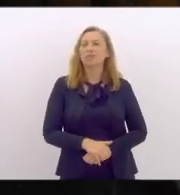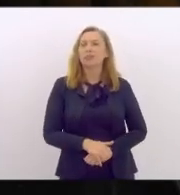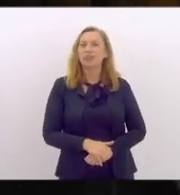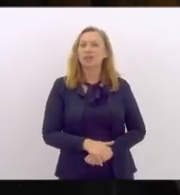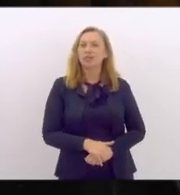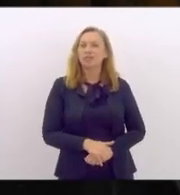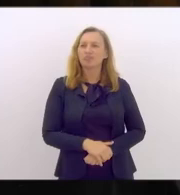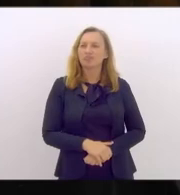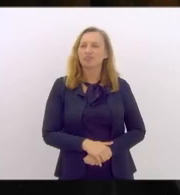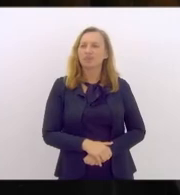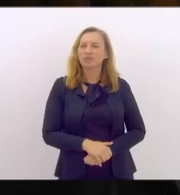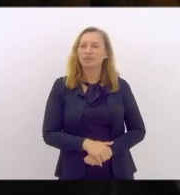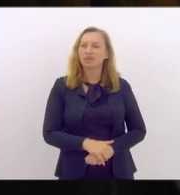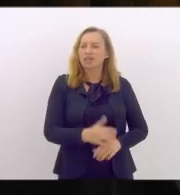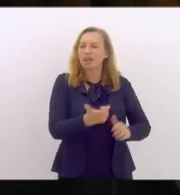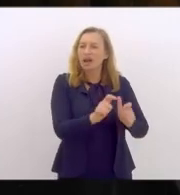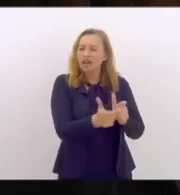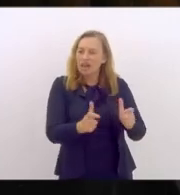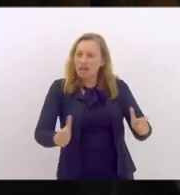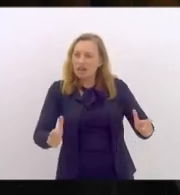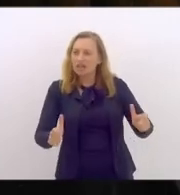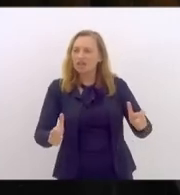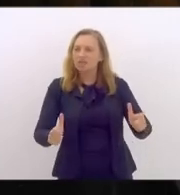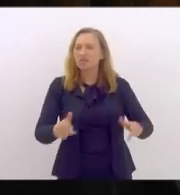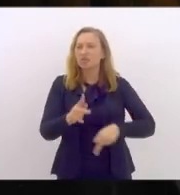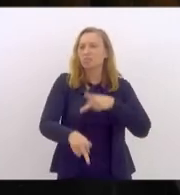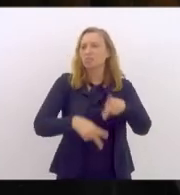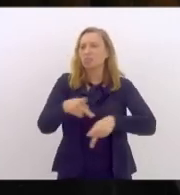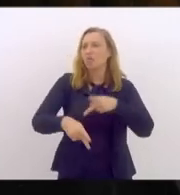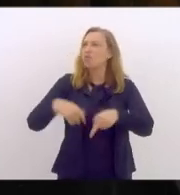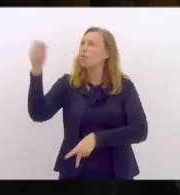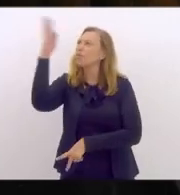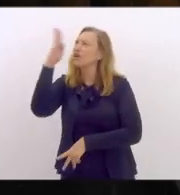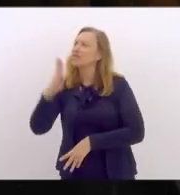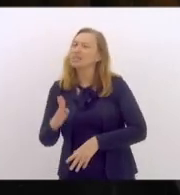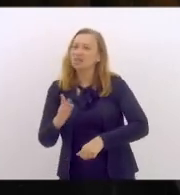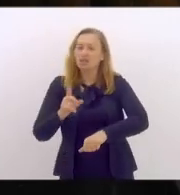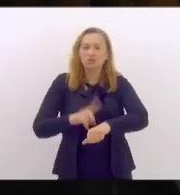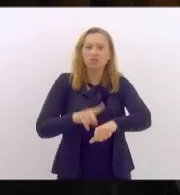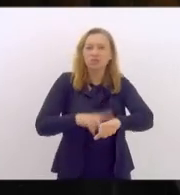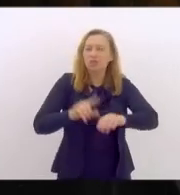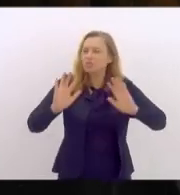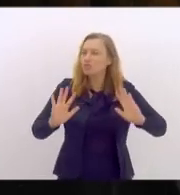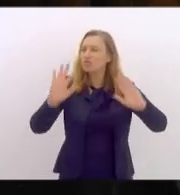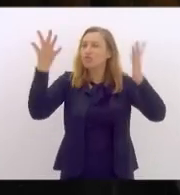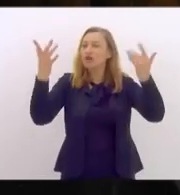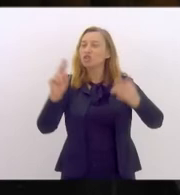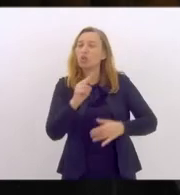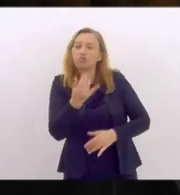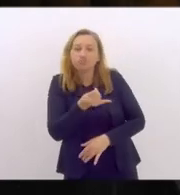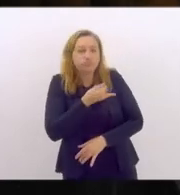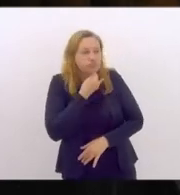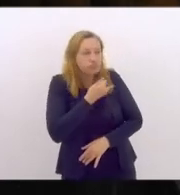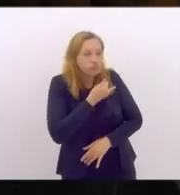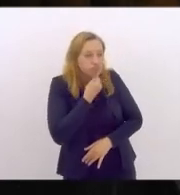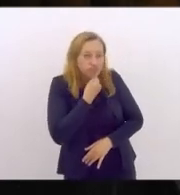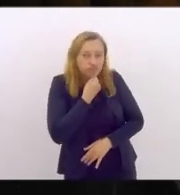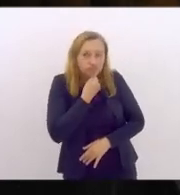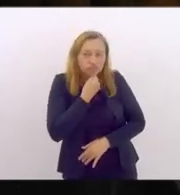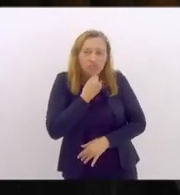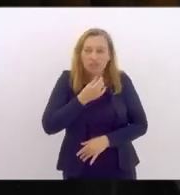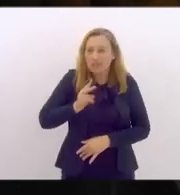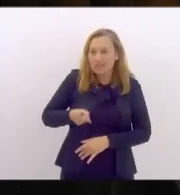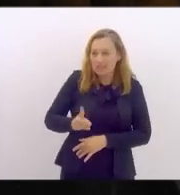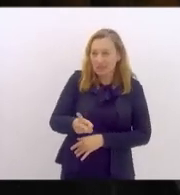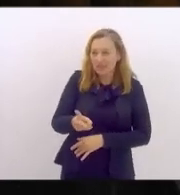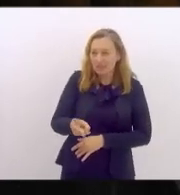a imensa nação brasileira nos momentos de festa ou de dor paira sempre